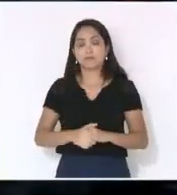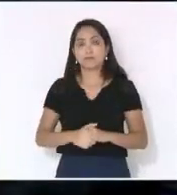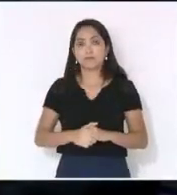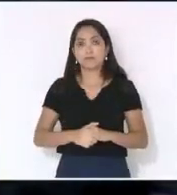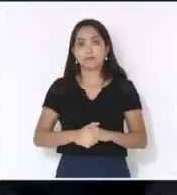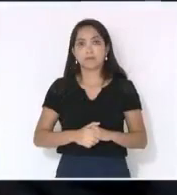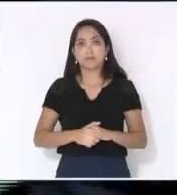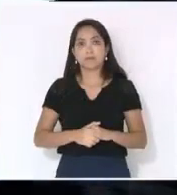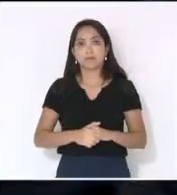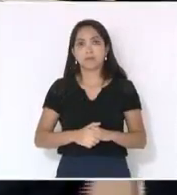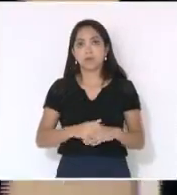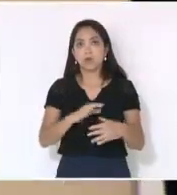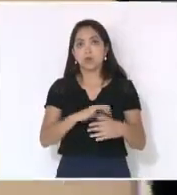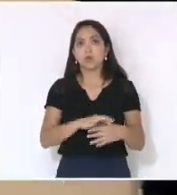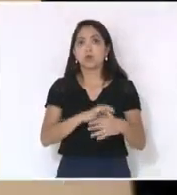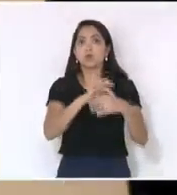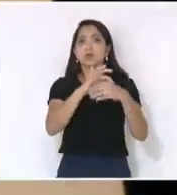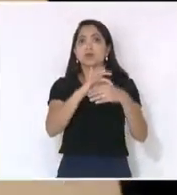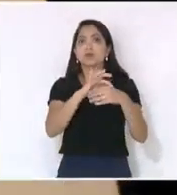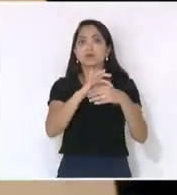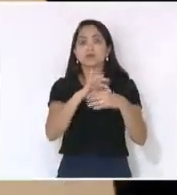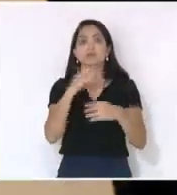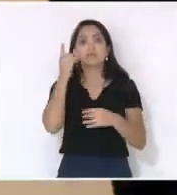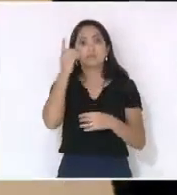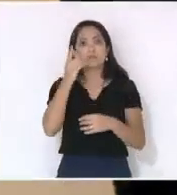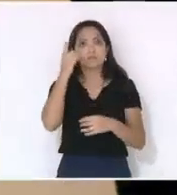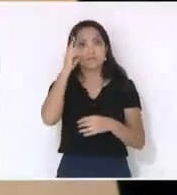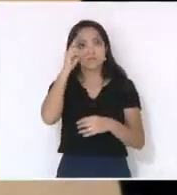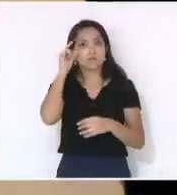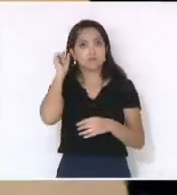líder do PSDB, deputado Serafim Venzão.